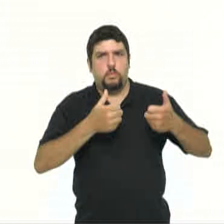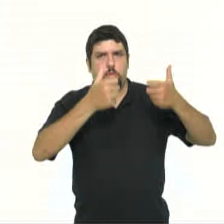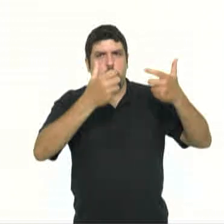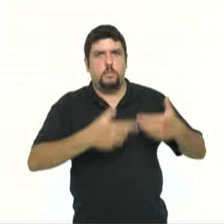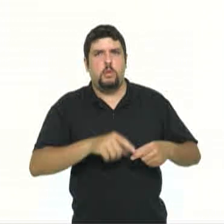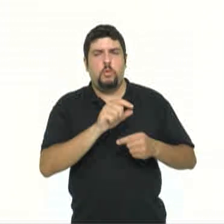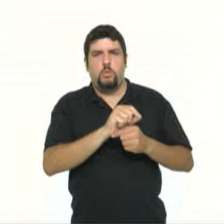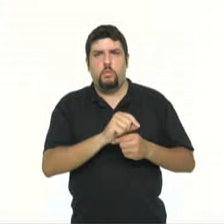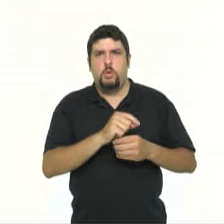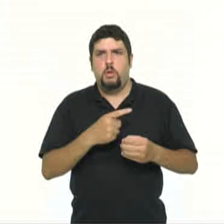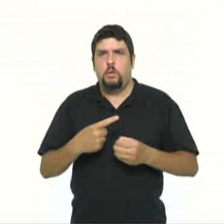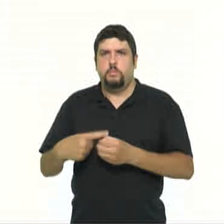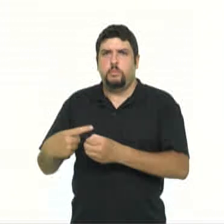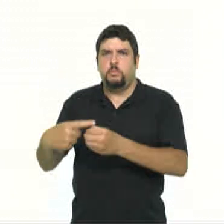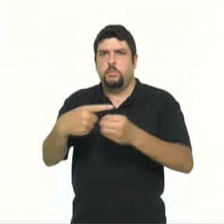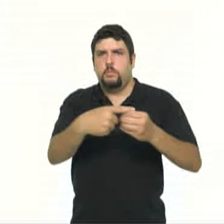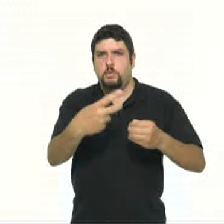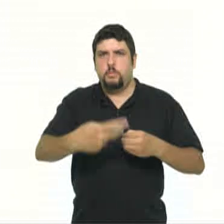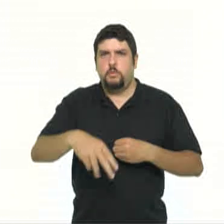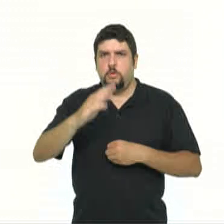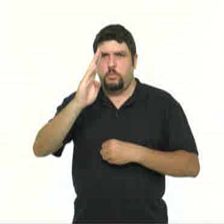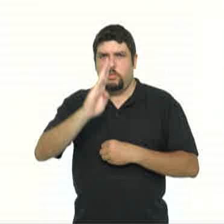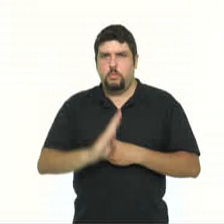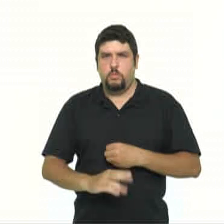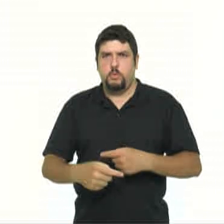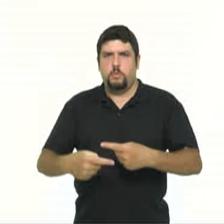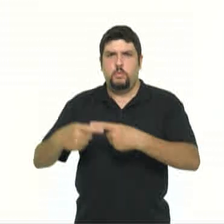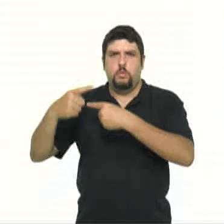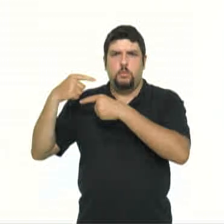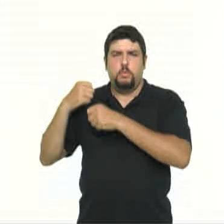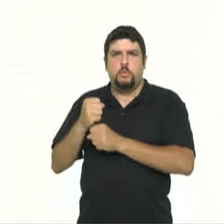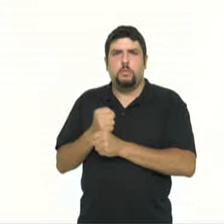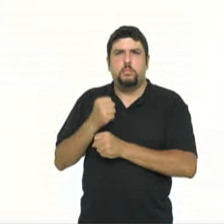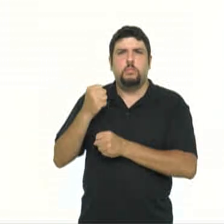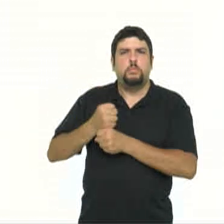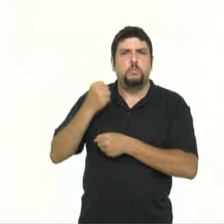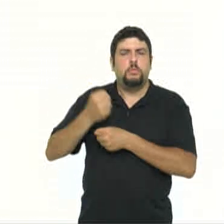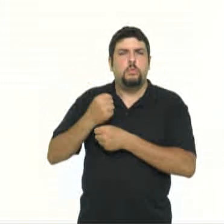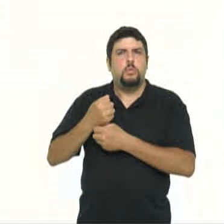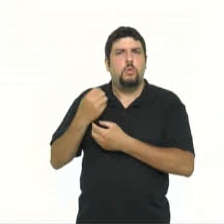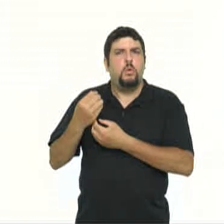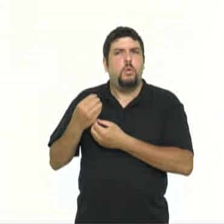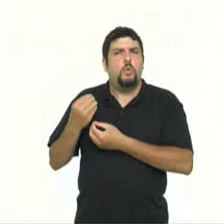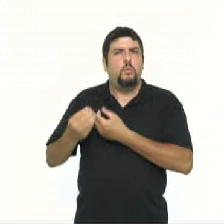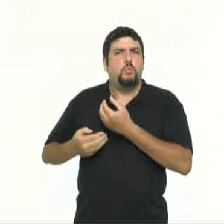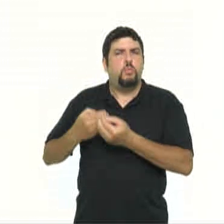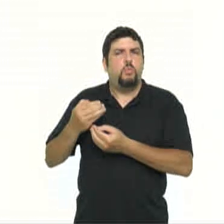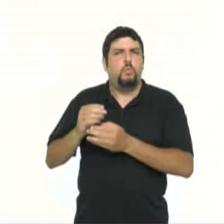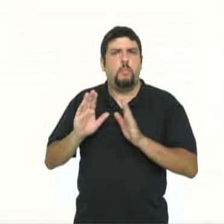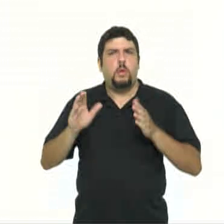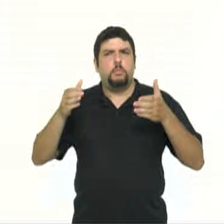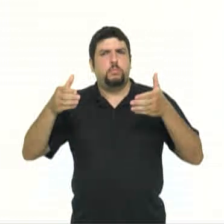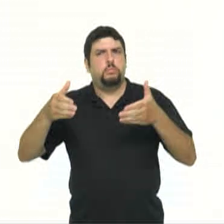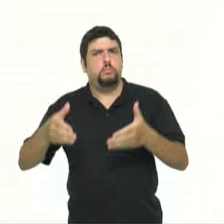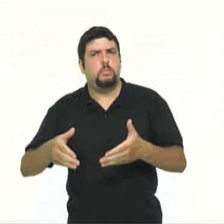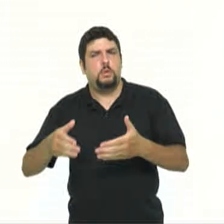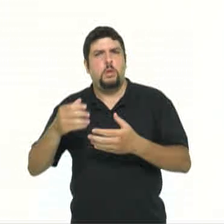as cidades brasileiras foram construídas sobre um viés elitista e